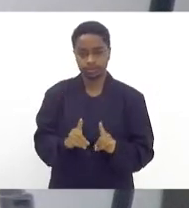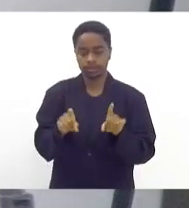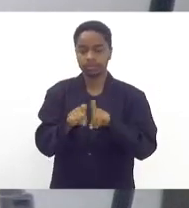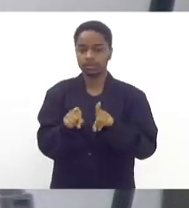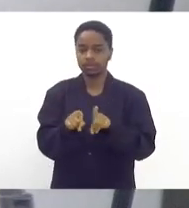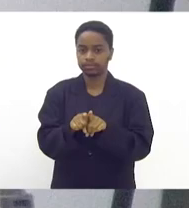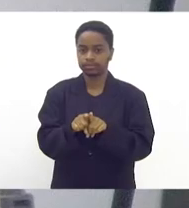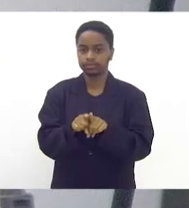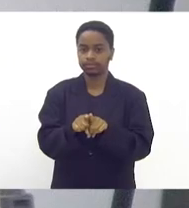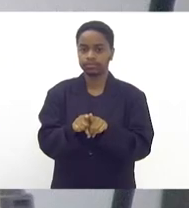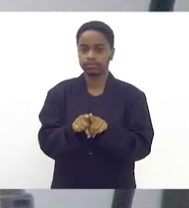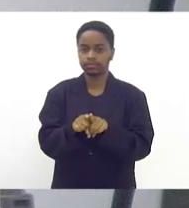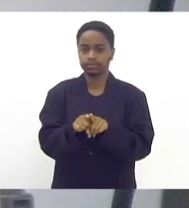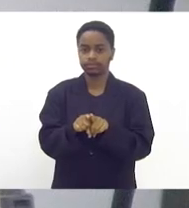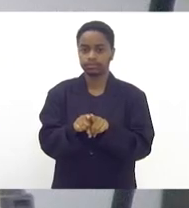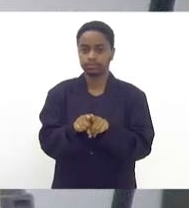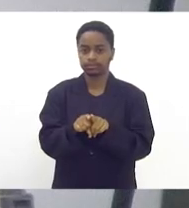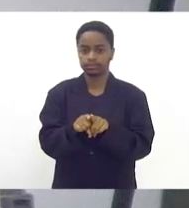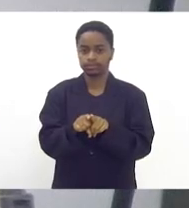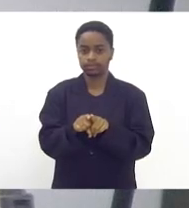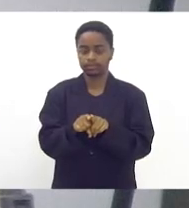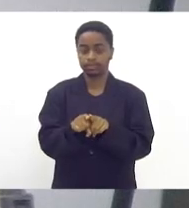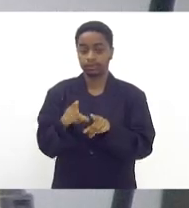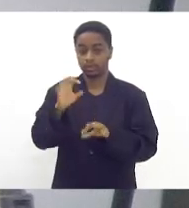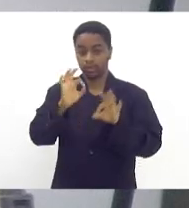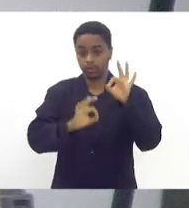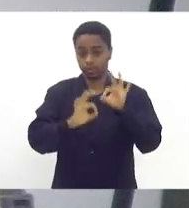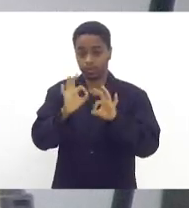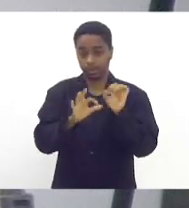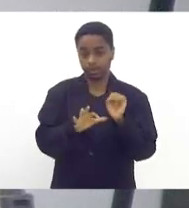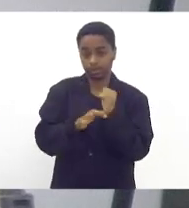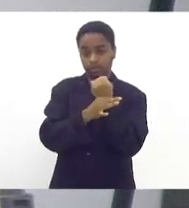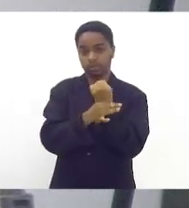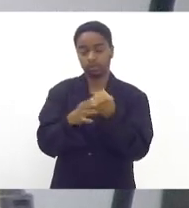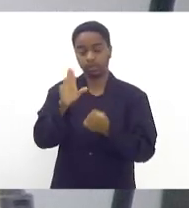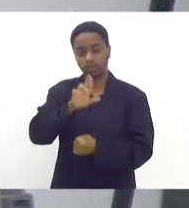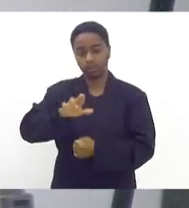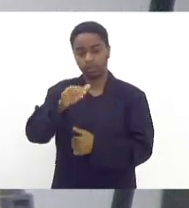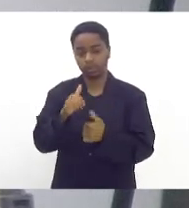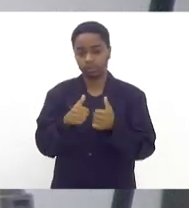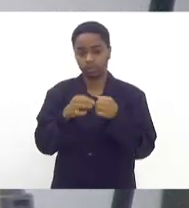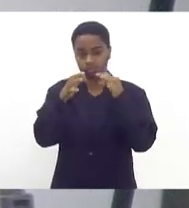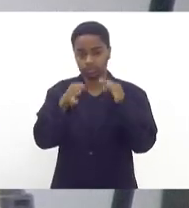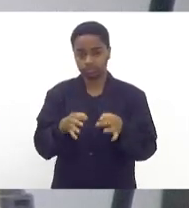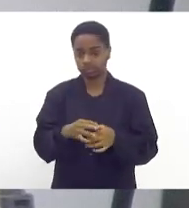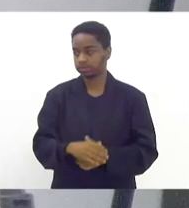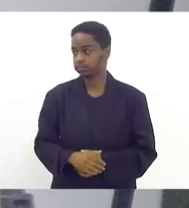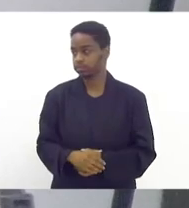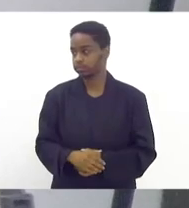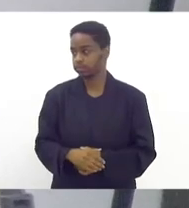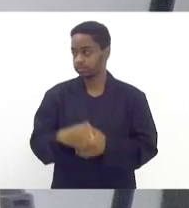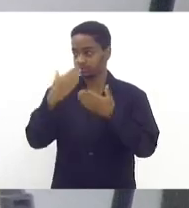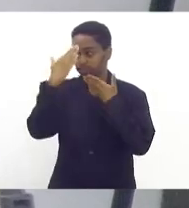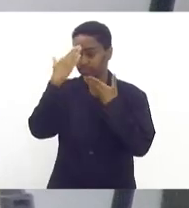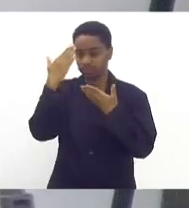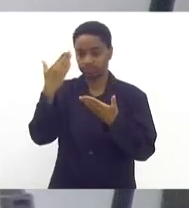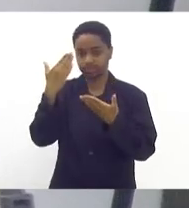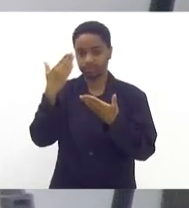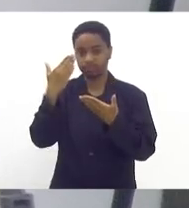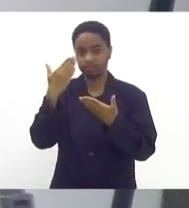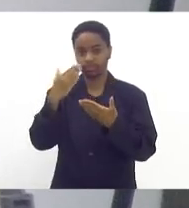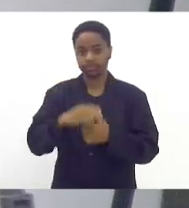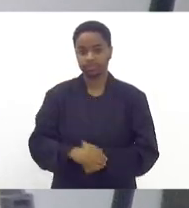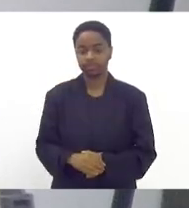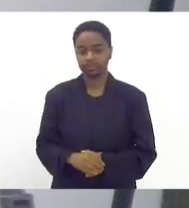eh ter o seu plano Garantido e o uso dele garantido muito obrigado que a gente tenha uma boa audiência